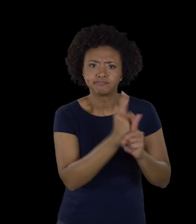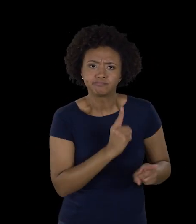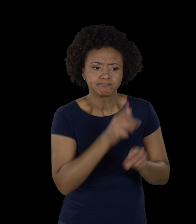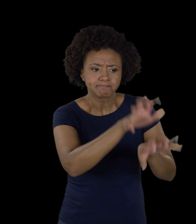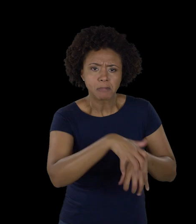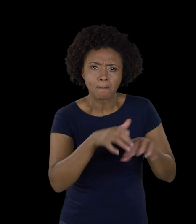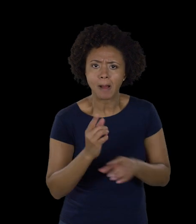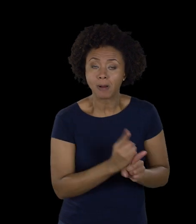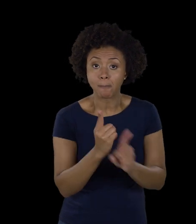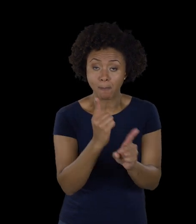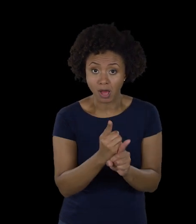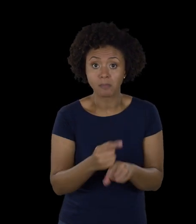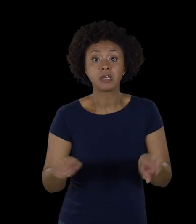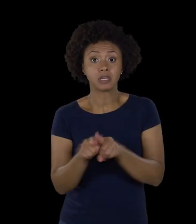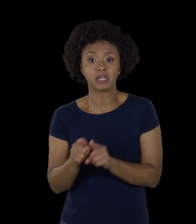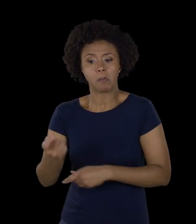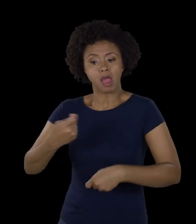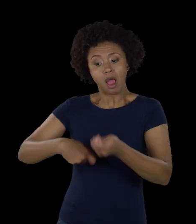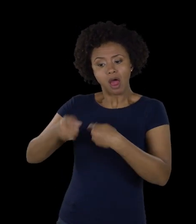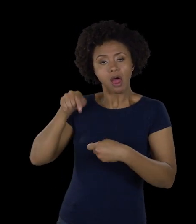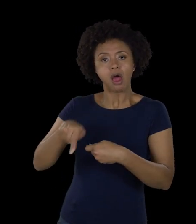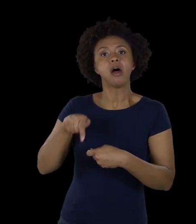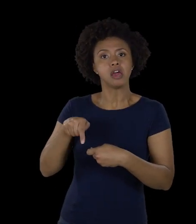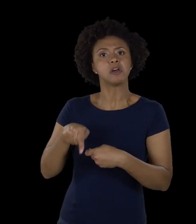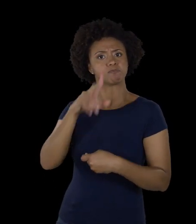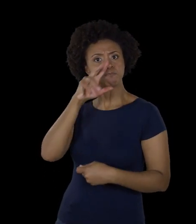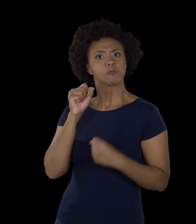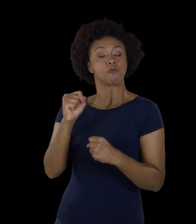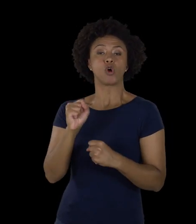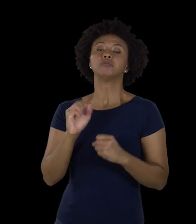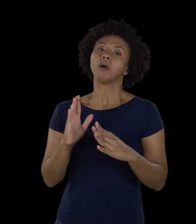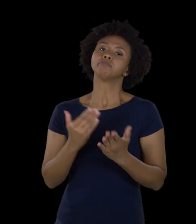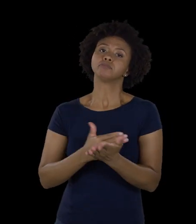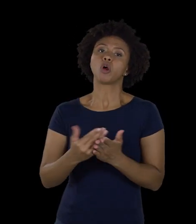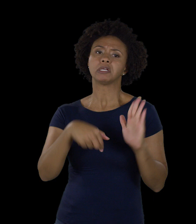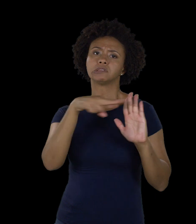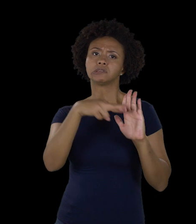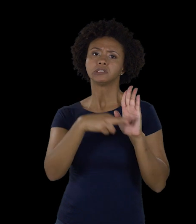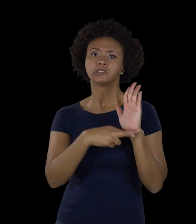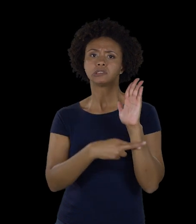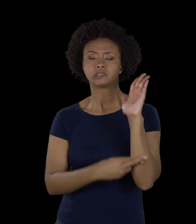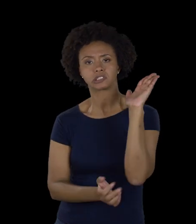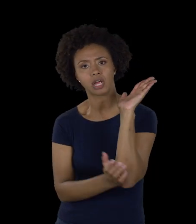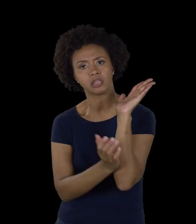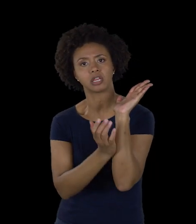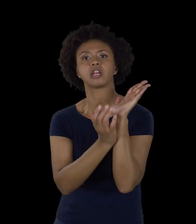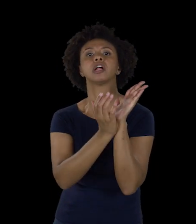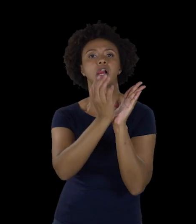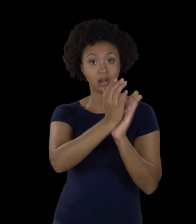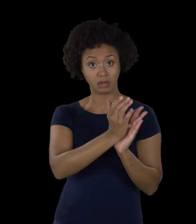são fundados e a administração se consolida como uma estrutura bastante burocrática e hierarquizada,